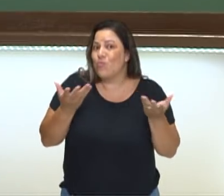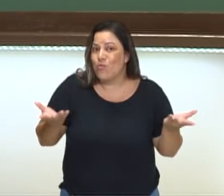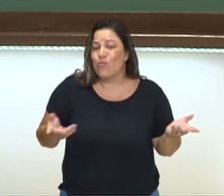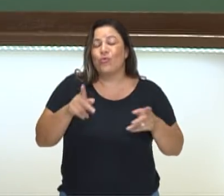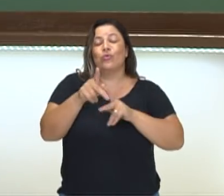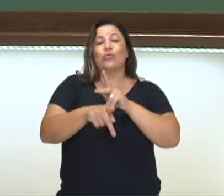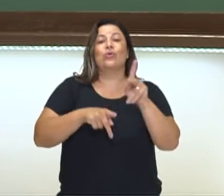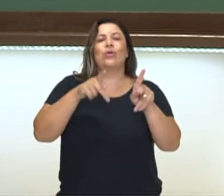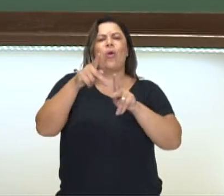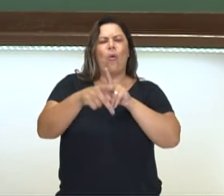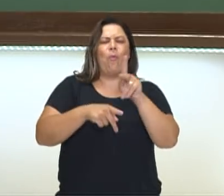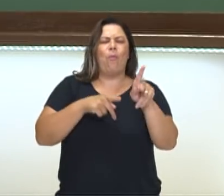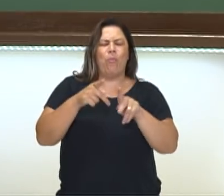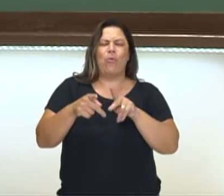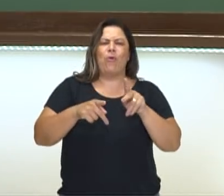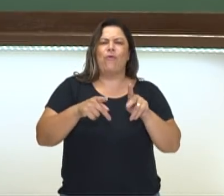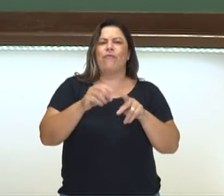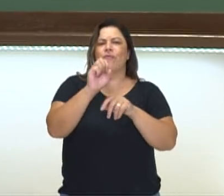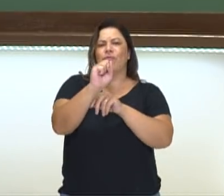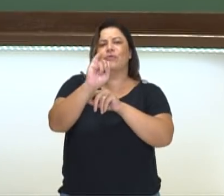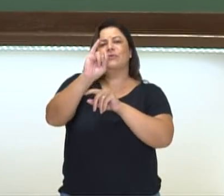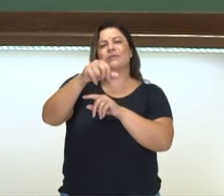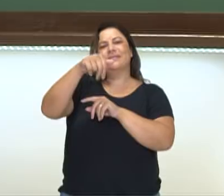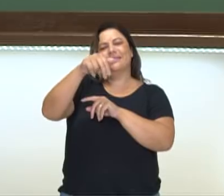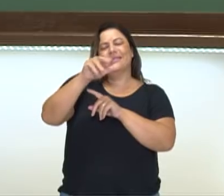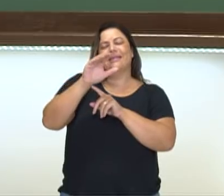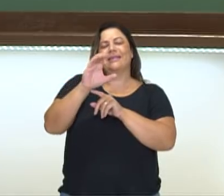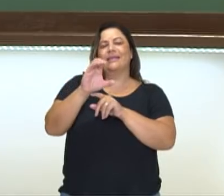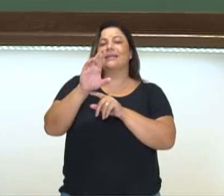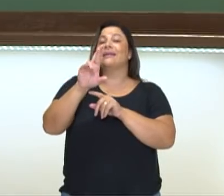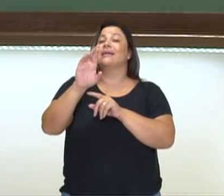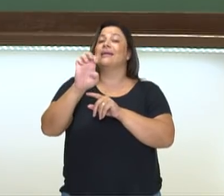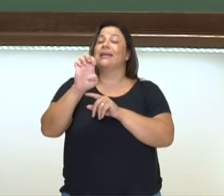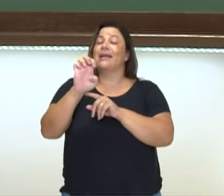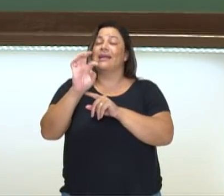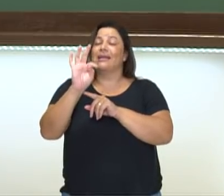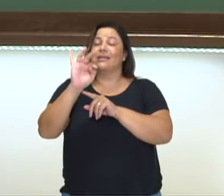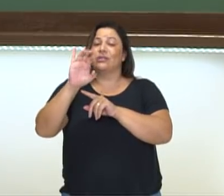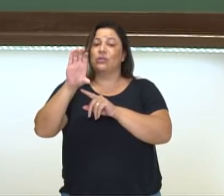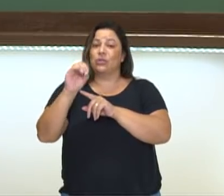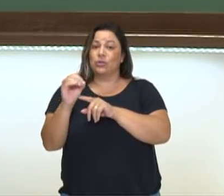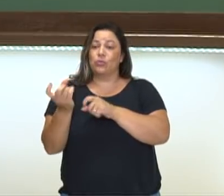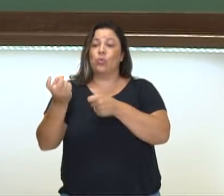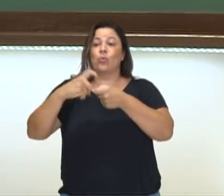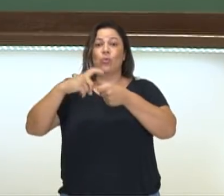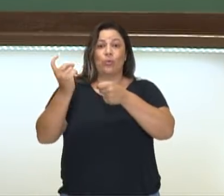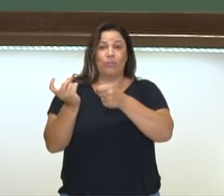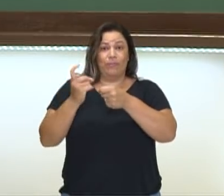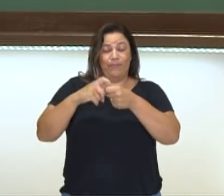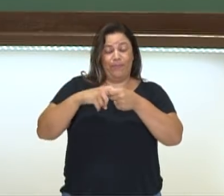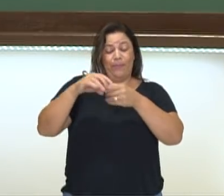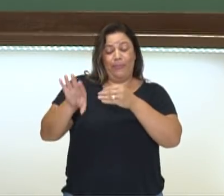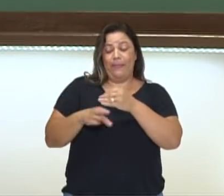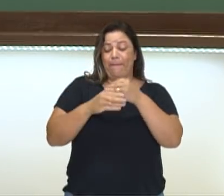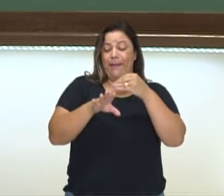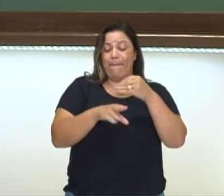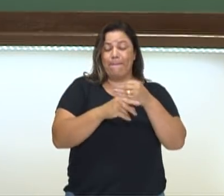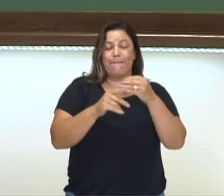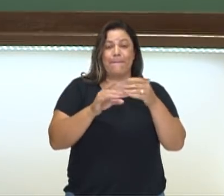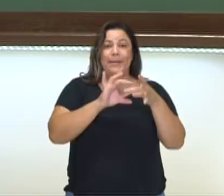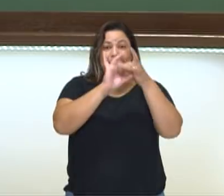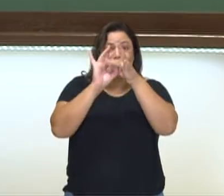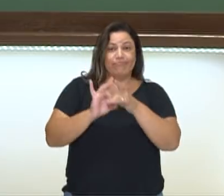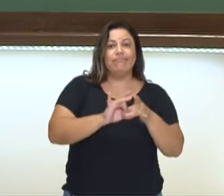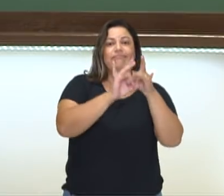povo sincrético. O que significa dizer sincrético? Que une elementos. Nossa cultura e nossa religiosidade